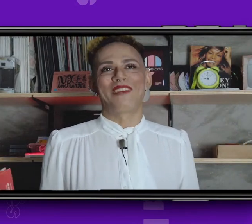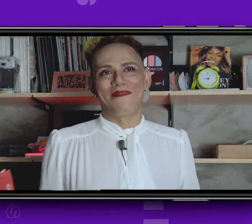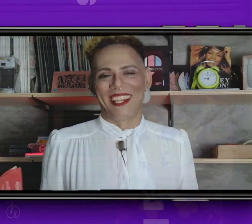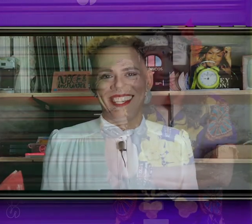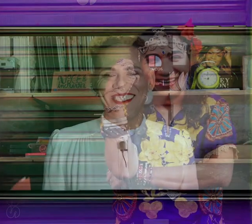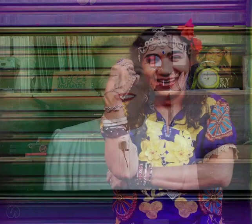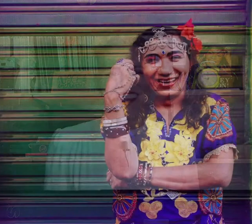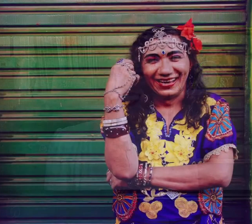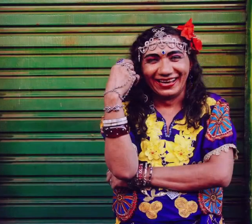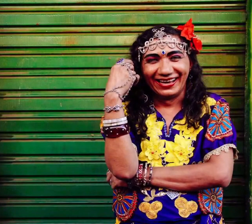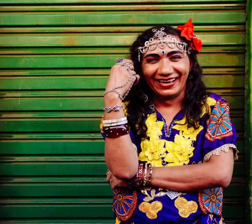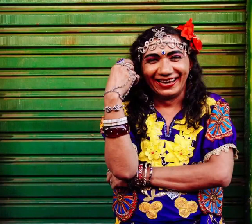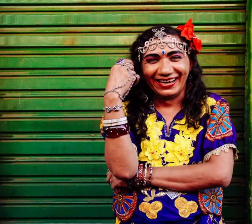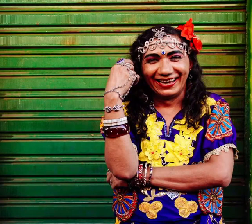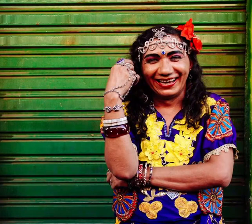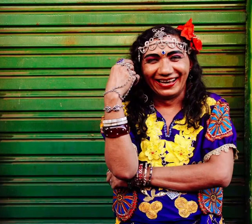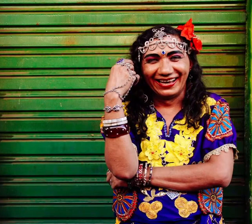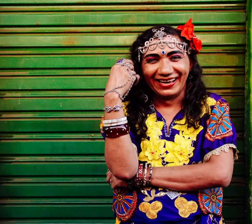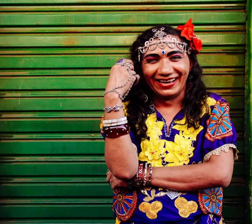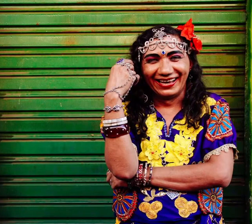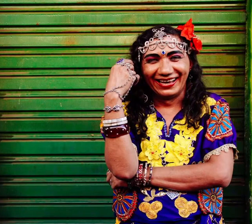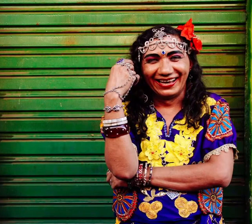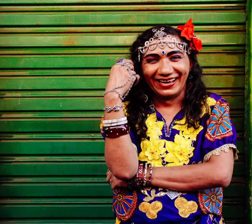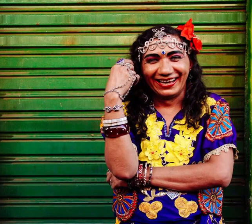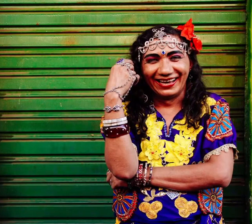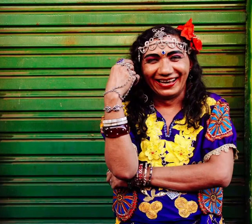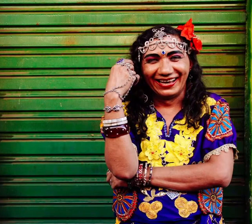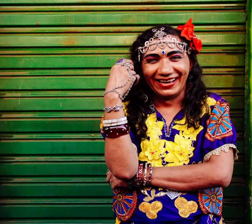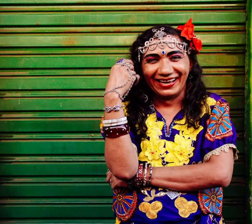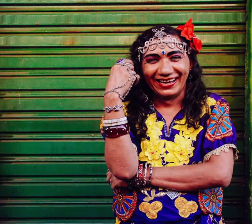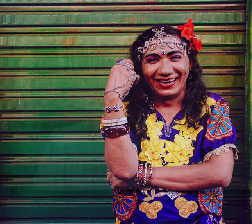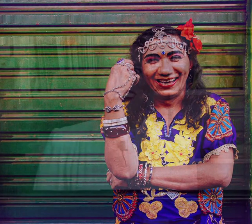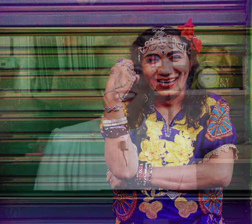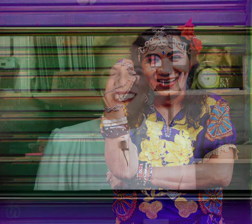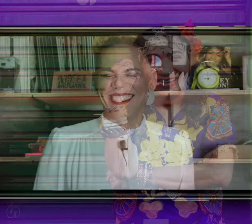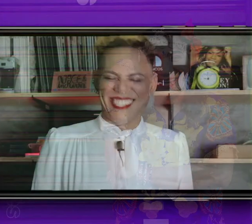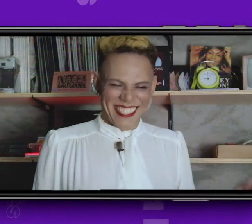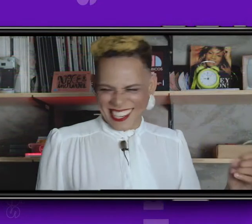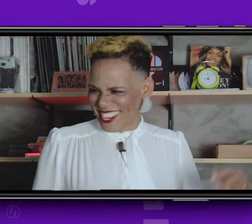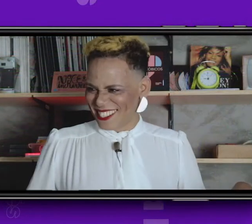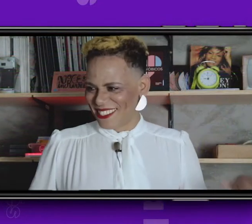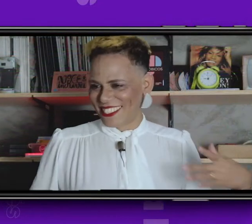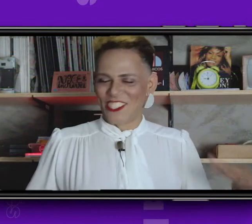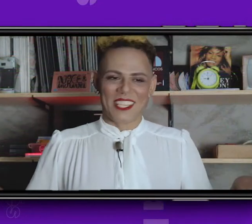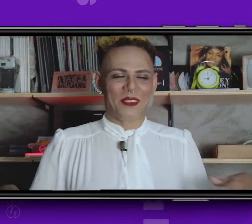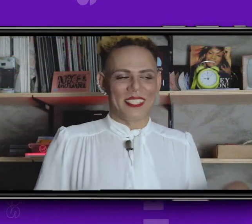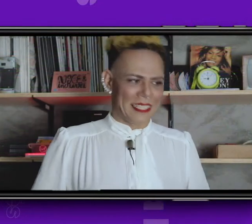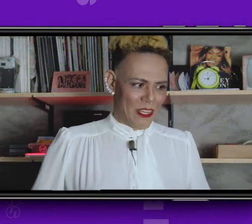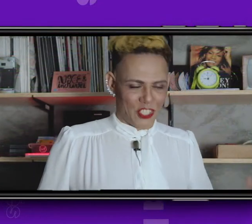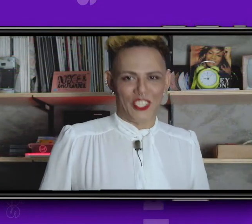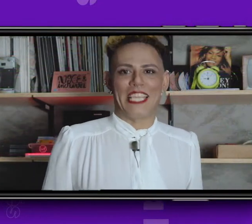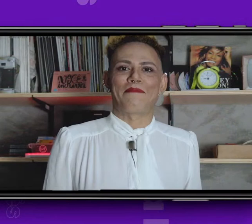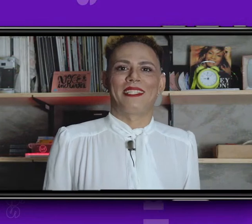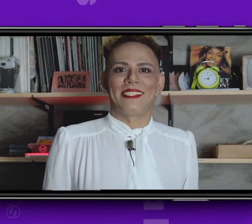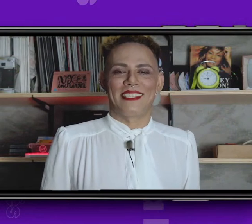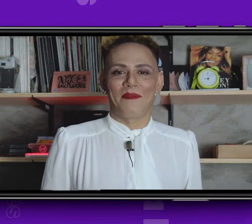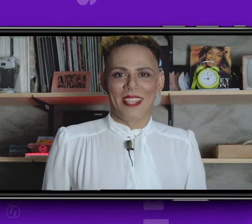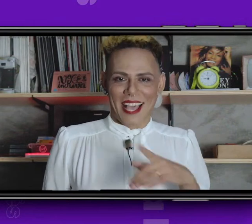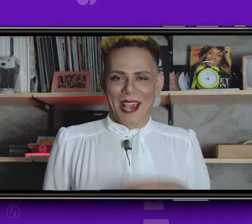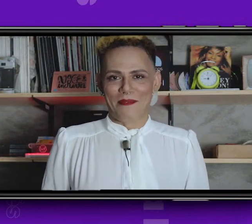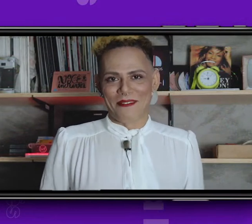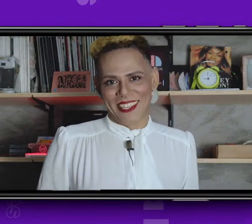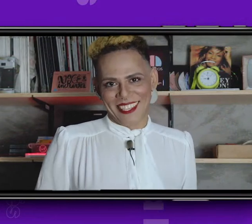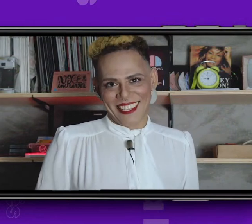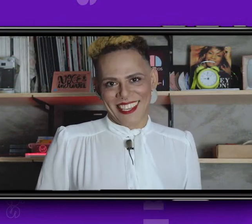no nome, que é Benício Bem. E a música é Esmalte Velho. Aproveitem, dancem em casa. Tire as coisas da sala, eu já tirei aqui pra